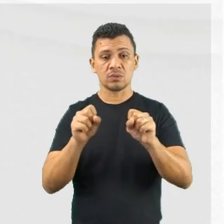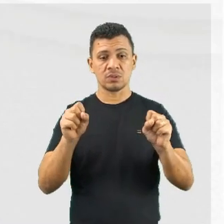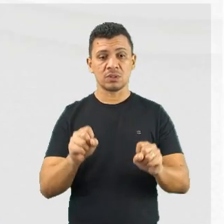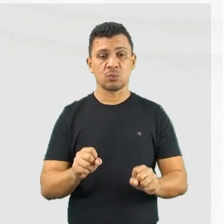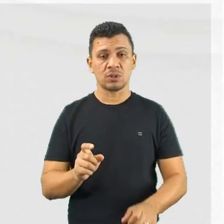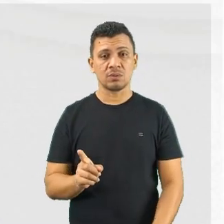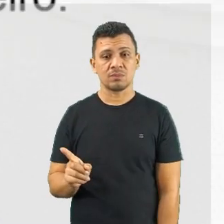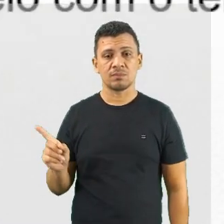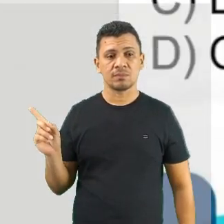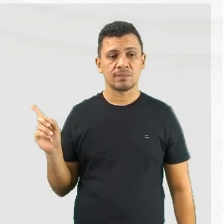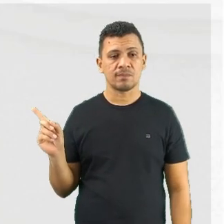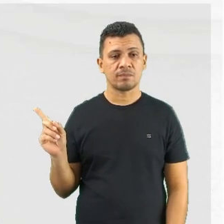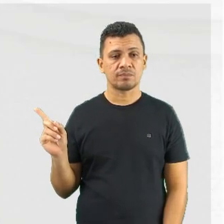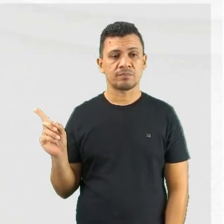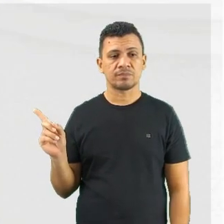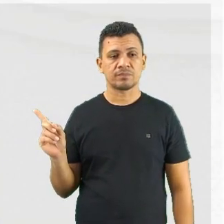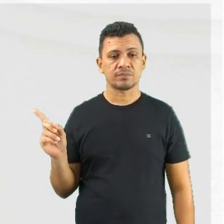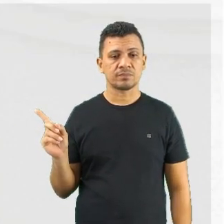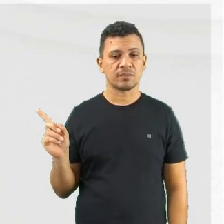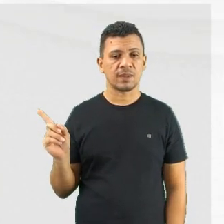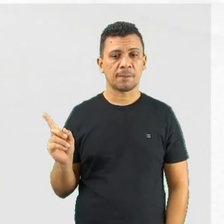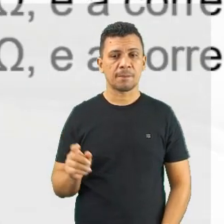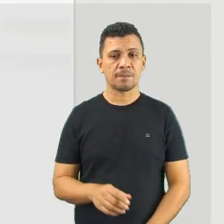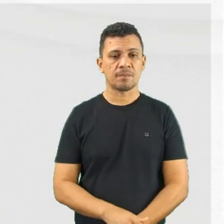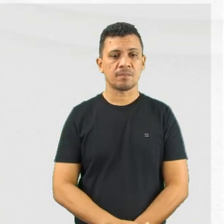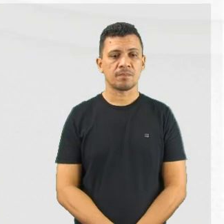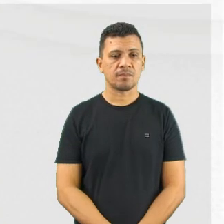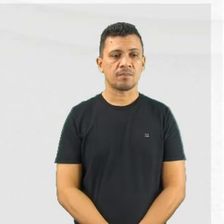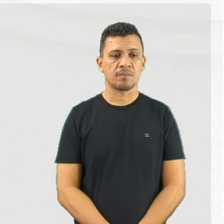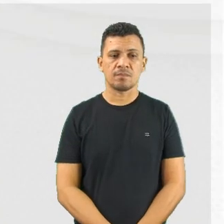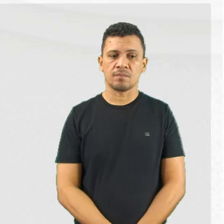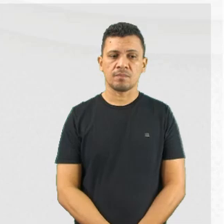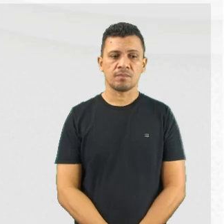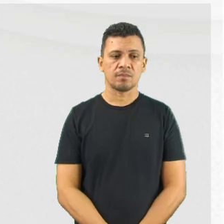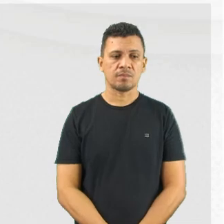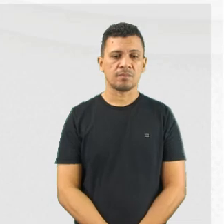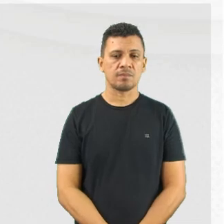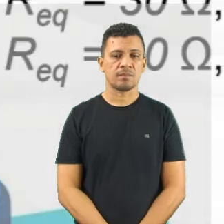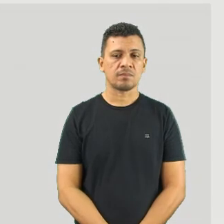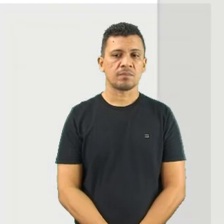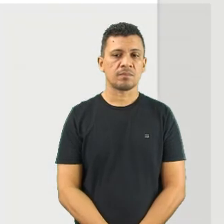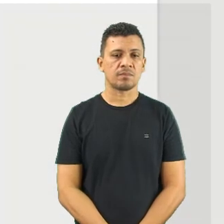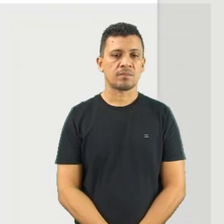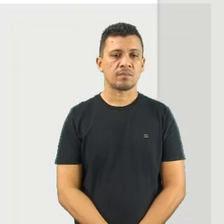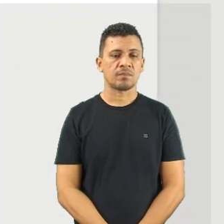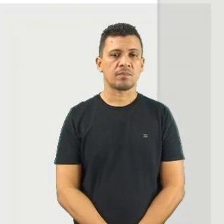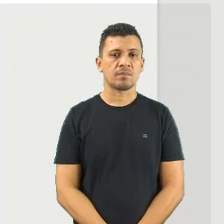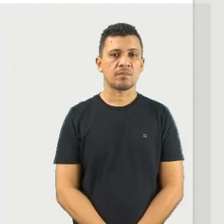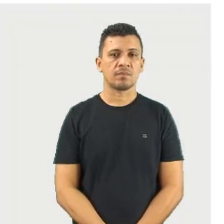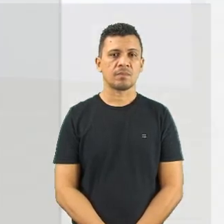Deixa eu só colocar para cá. Coloca para cá para ficar bonitinho. Daí, o que significa